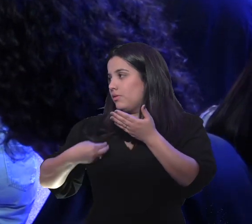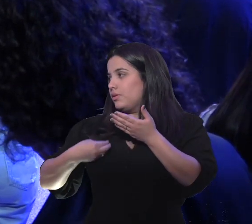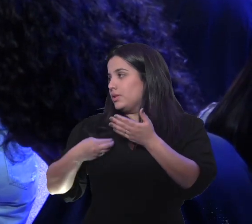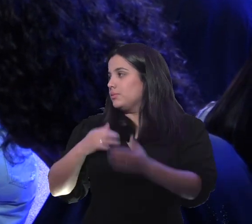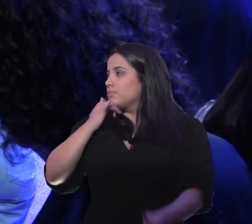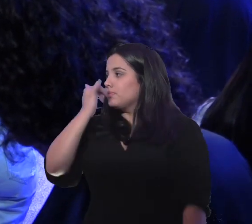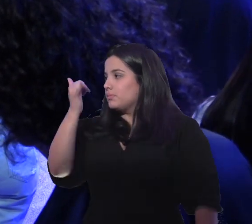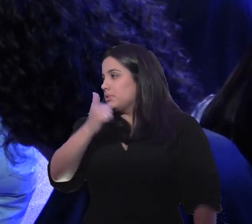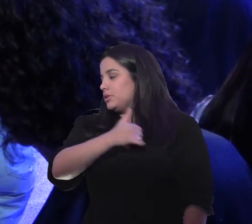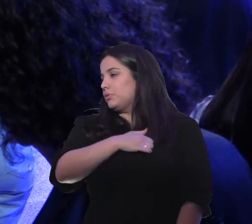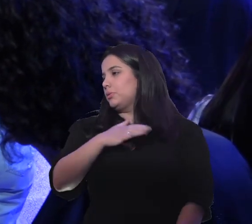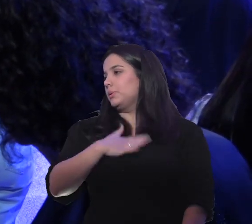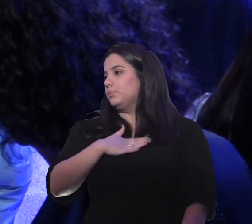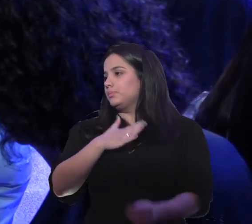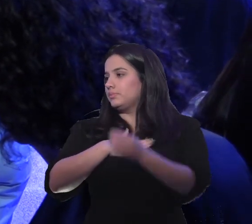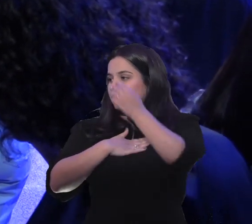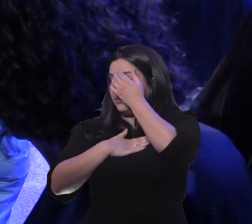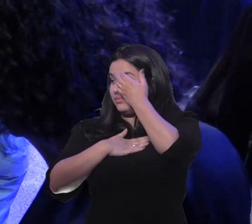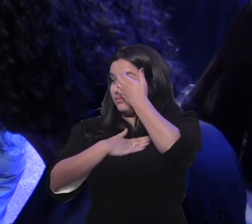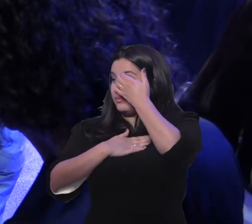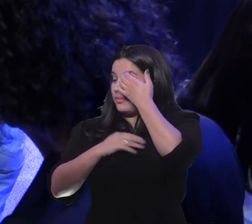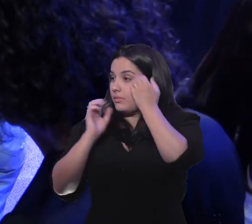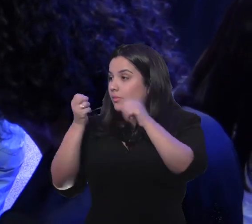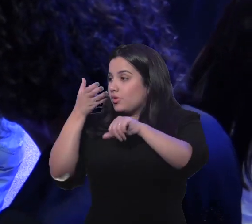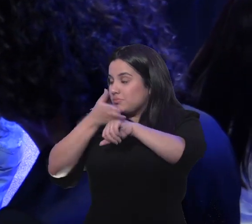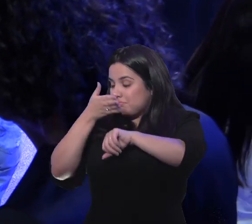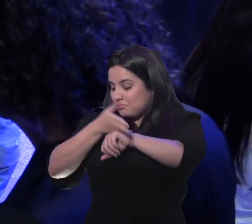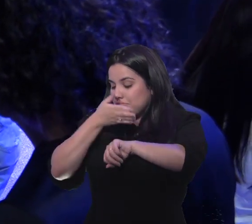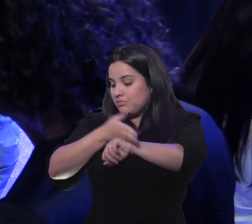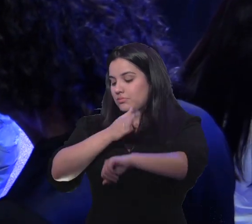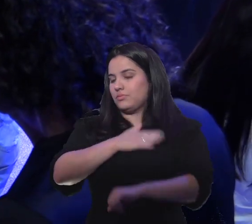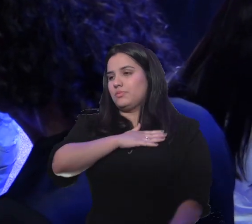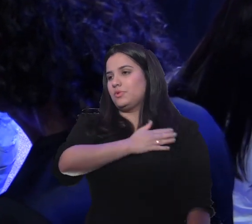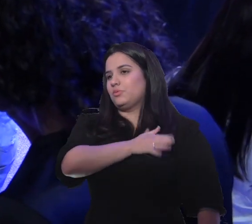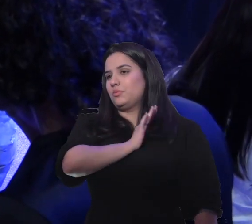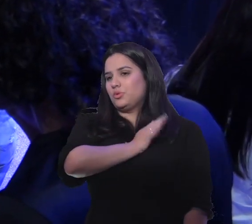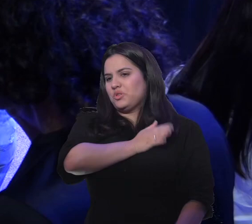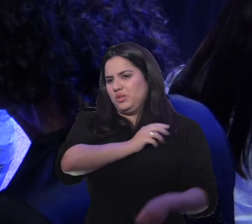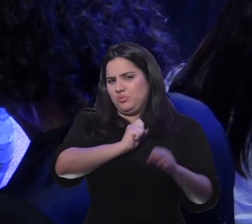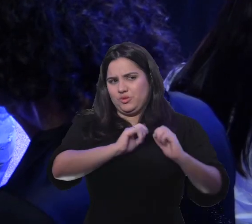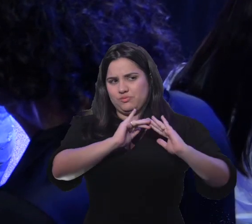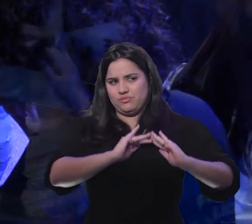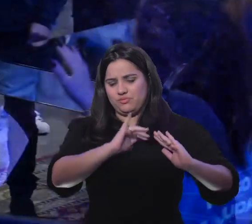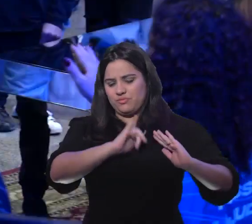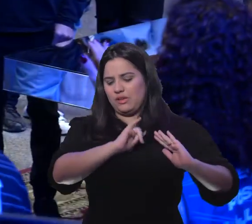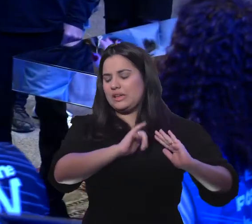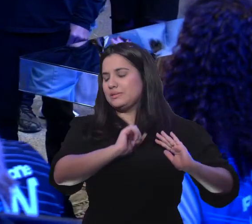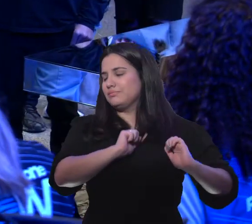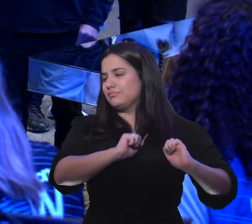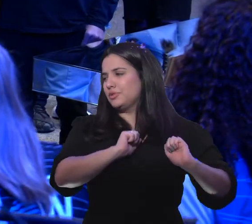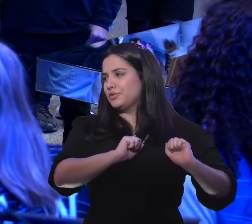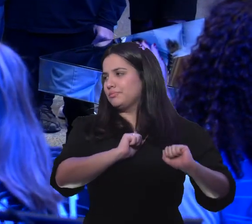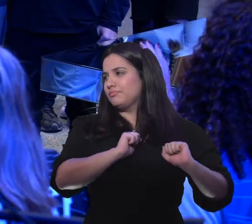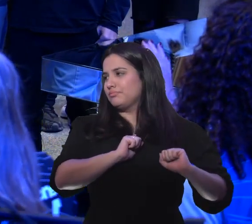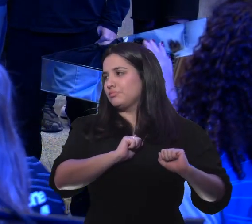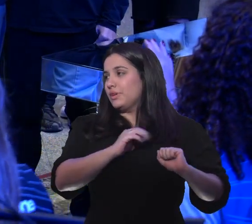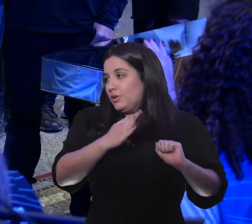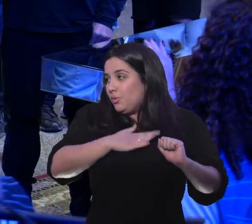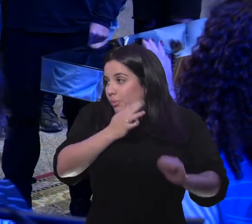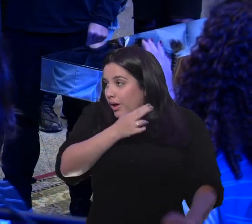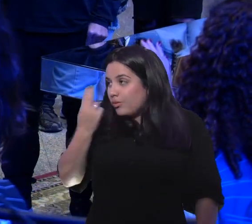meus pecados. Entra no meu coração e faz morada aqui. Que o meu